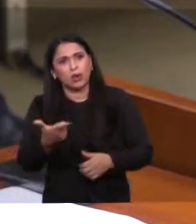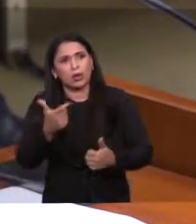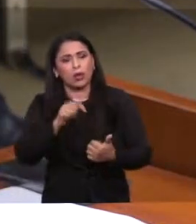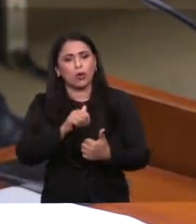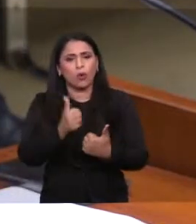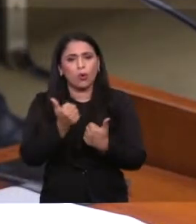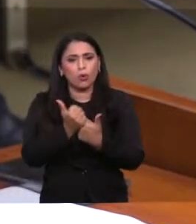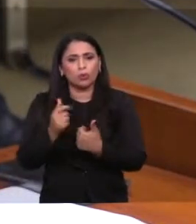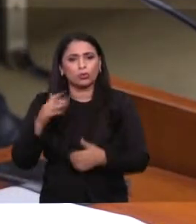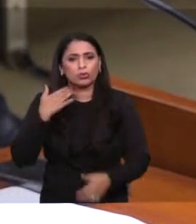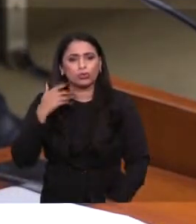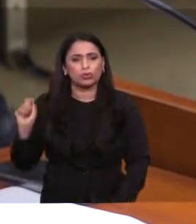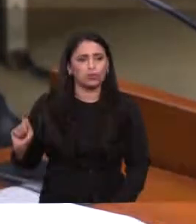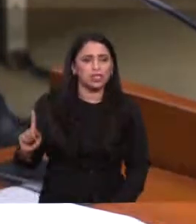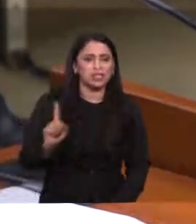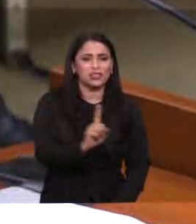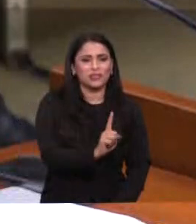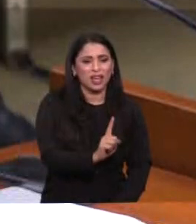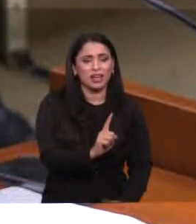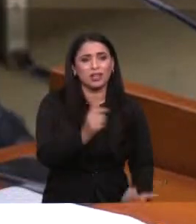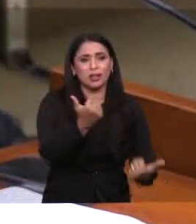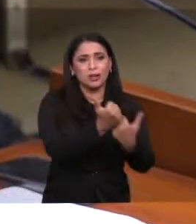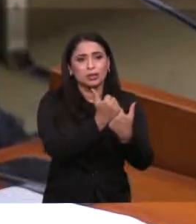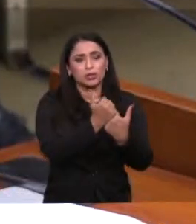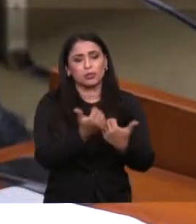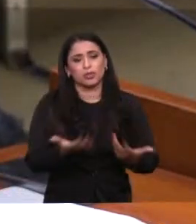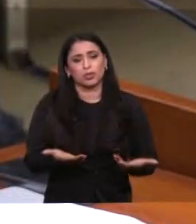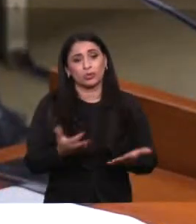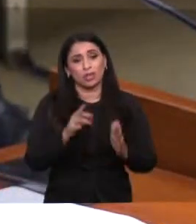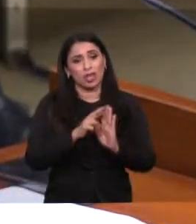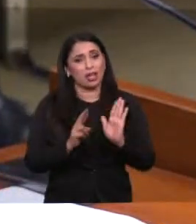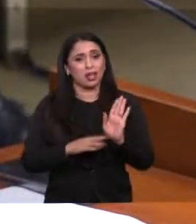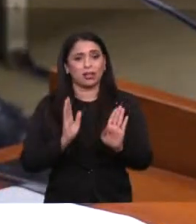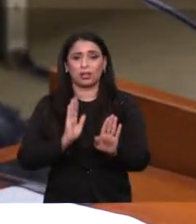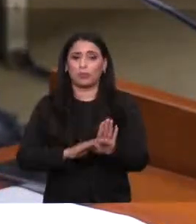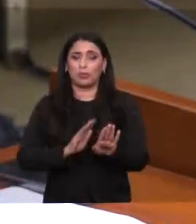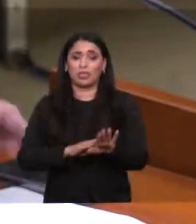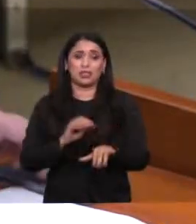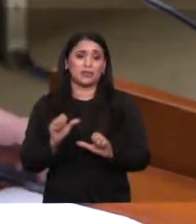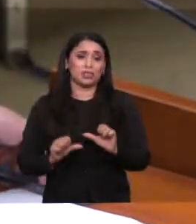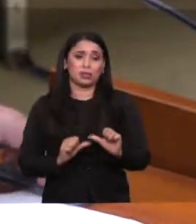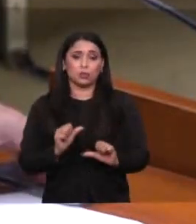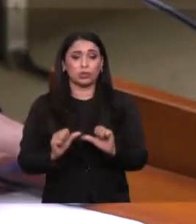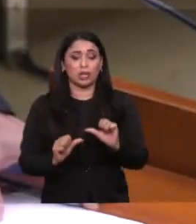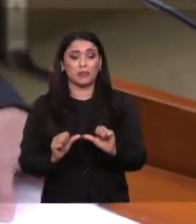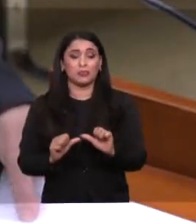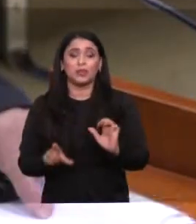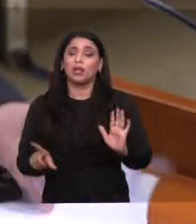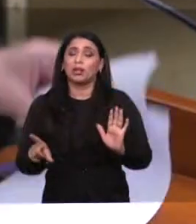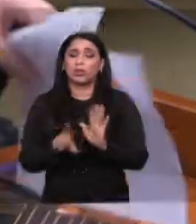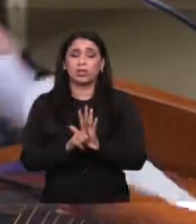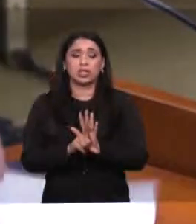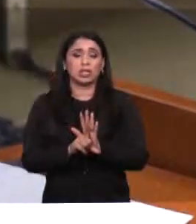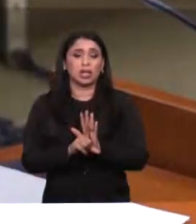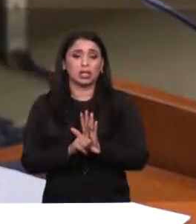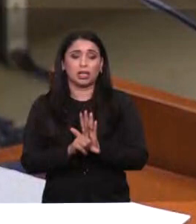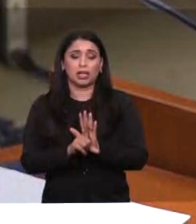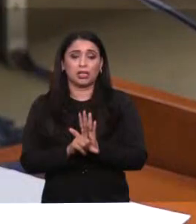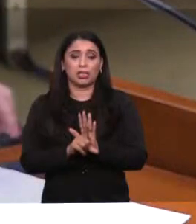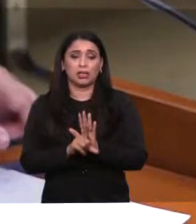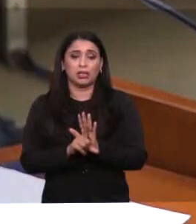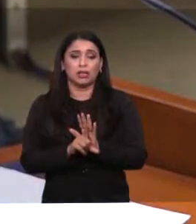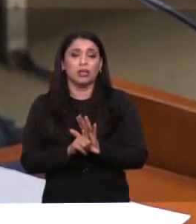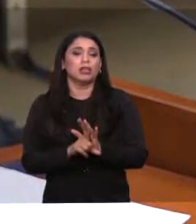uma outra zona eleitoral incompetente, vai ter que mudar a regra de competência aqui, coisa que a lei, a quinquinada